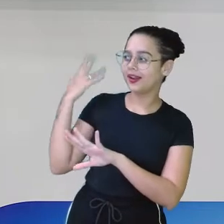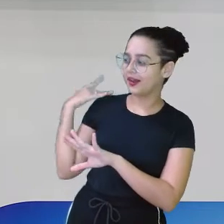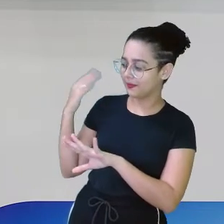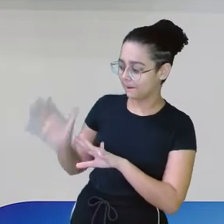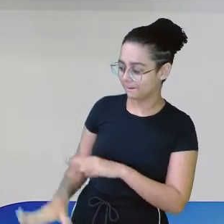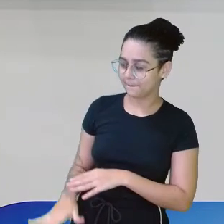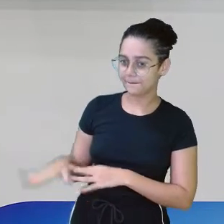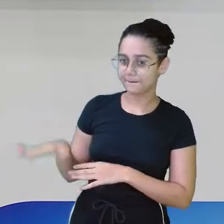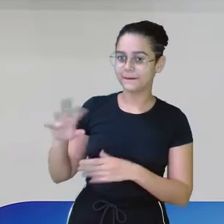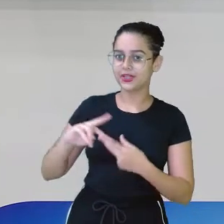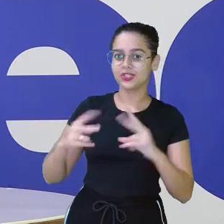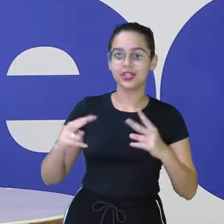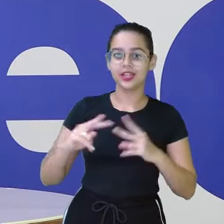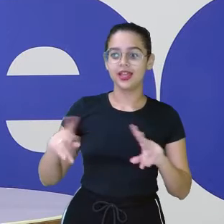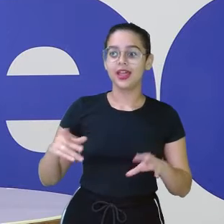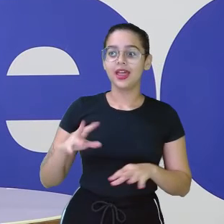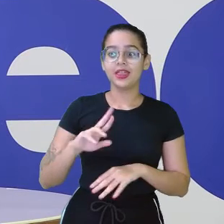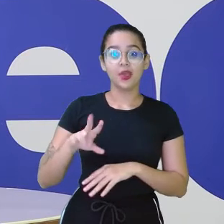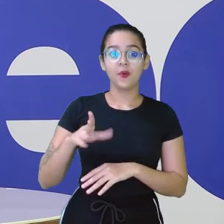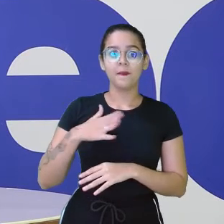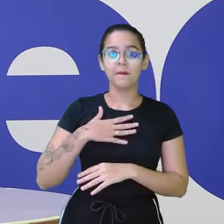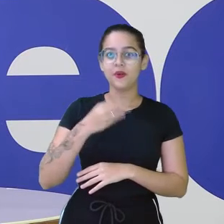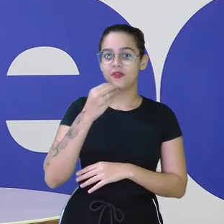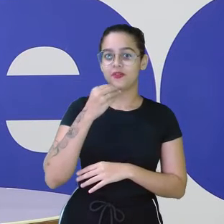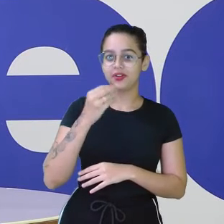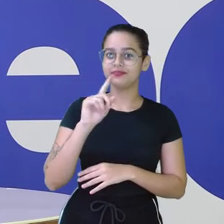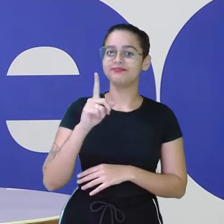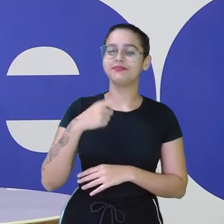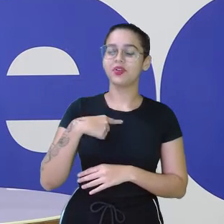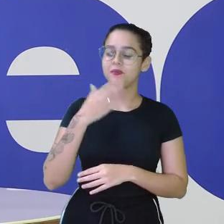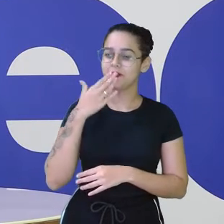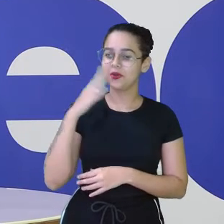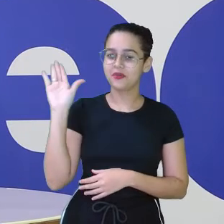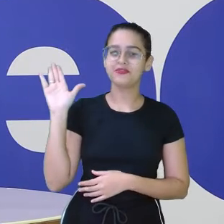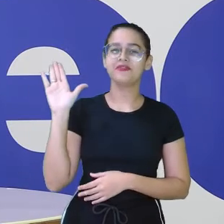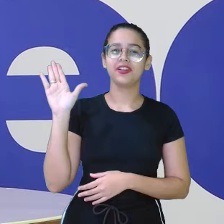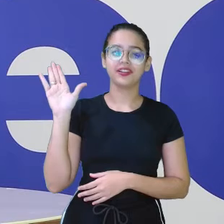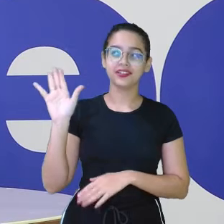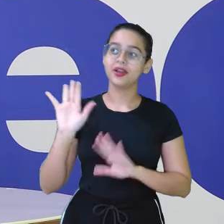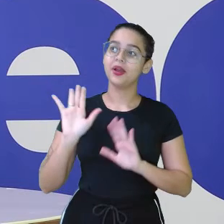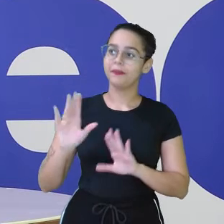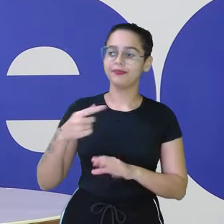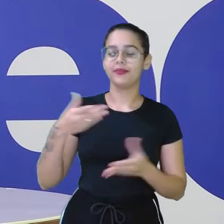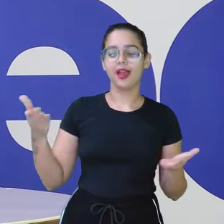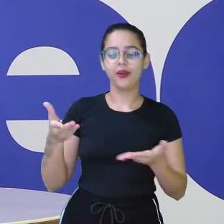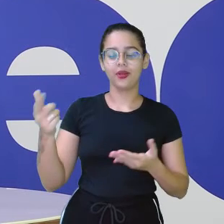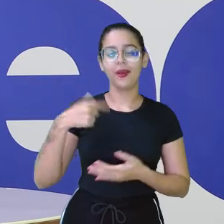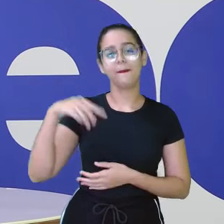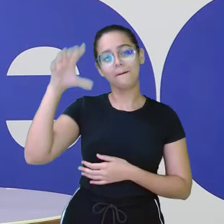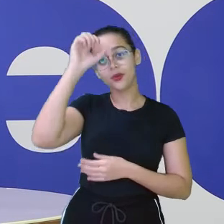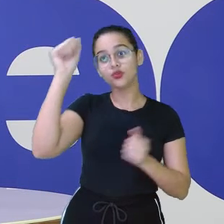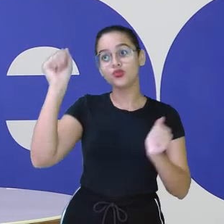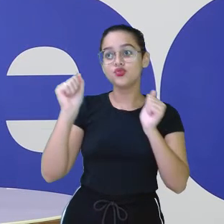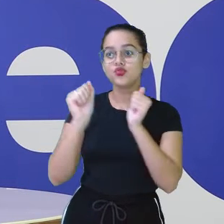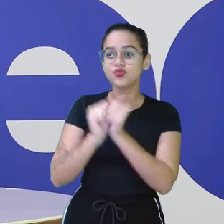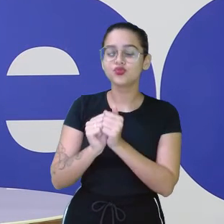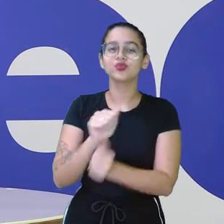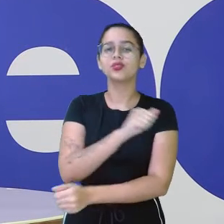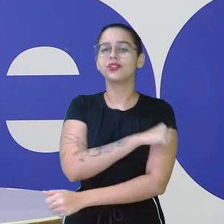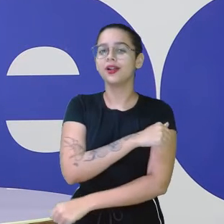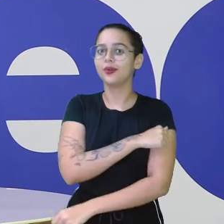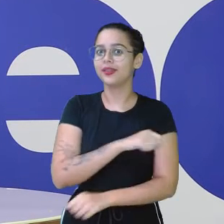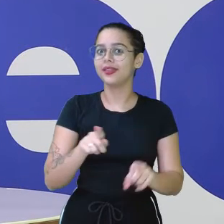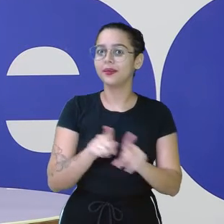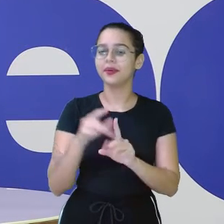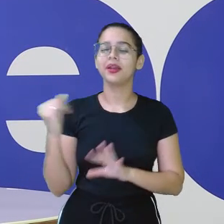genética, né? Não é o meu fraco, viu, professora? Confesso. Mas estou aprendendo aqui junto com os estudantes